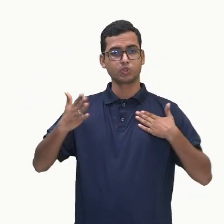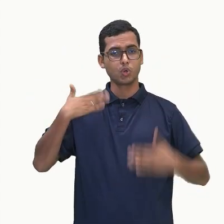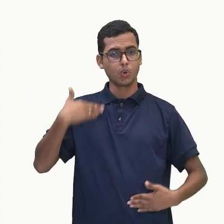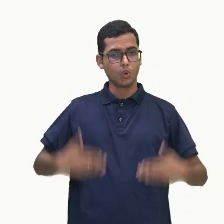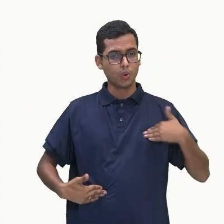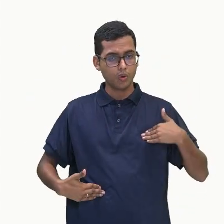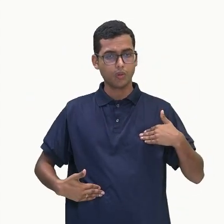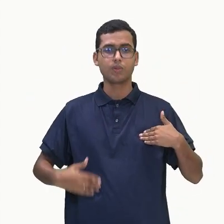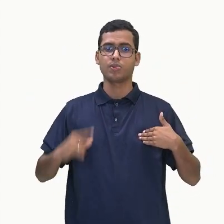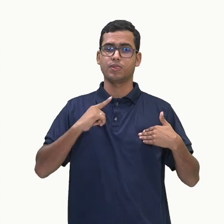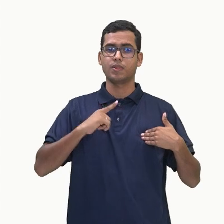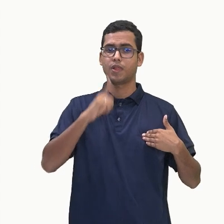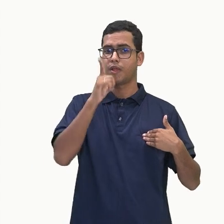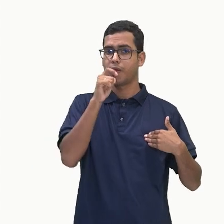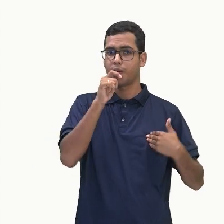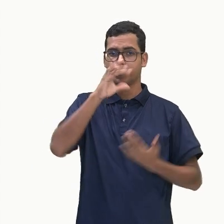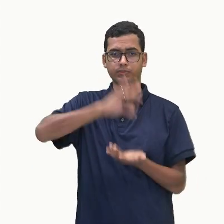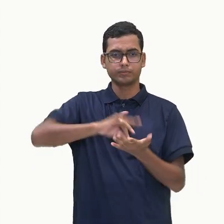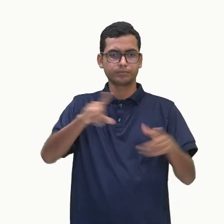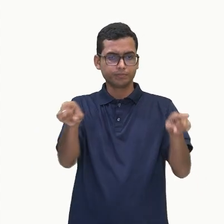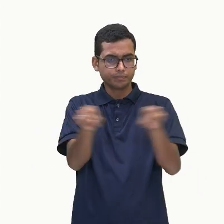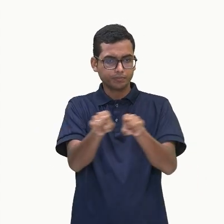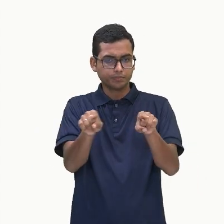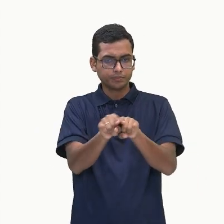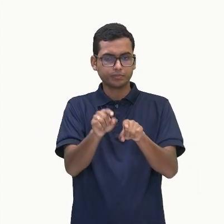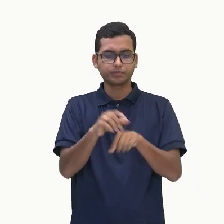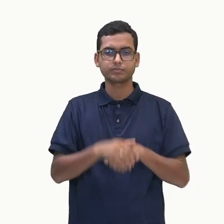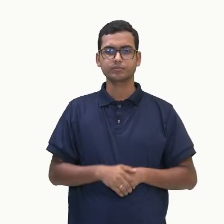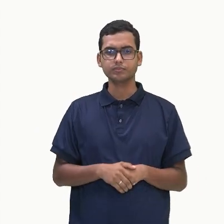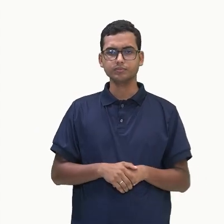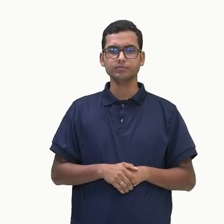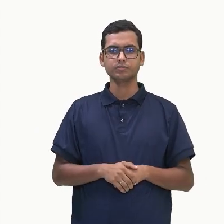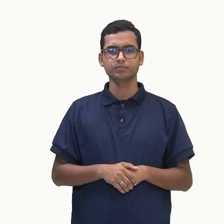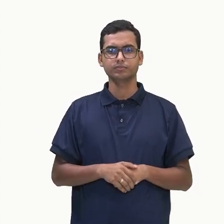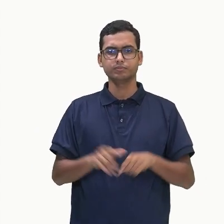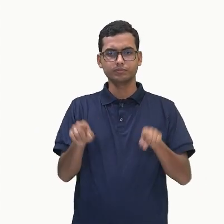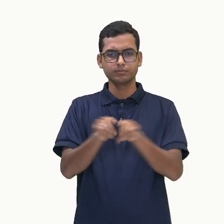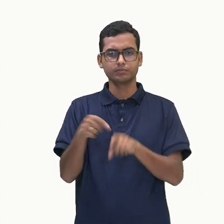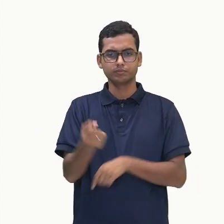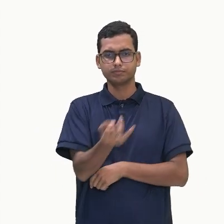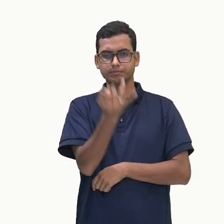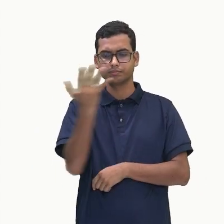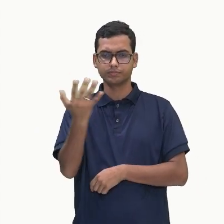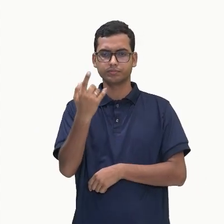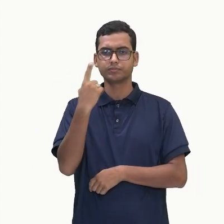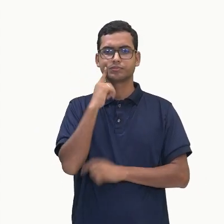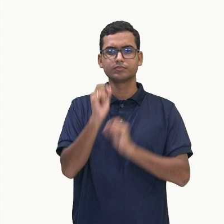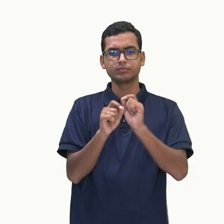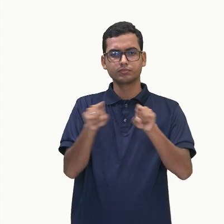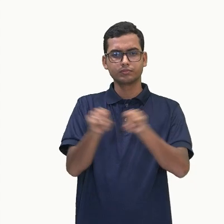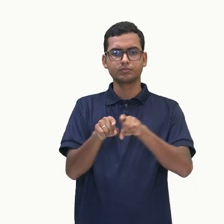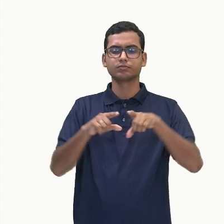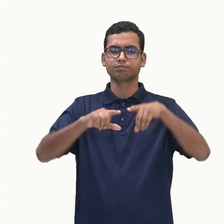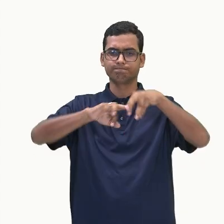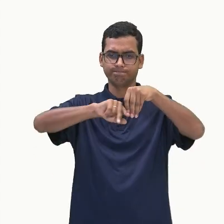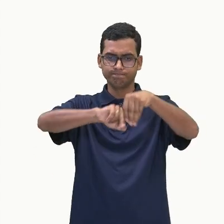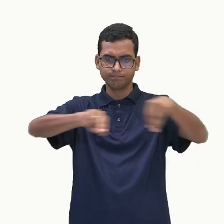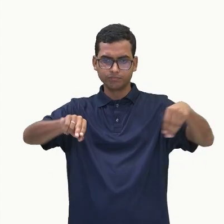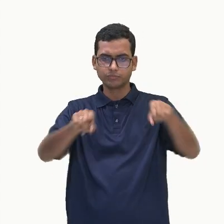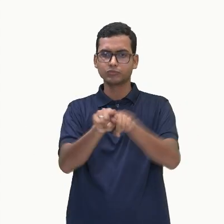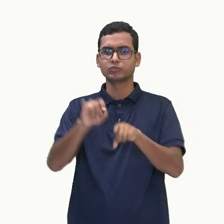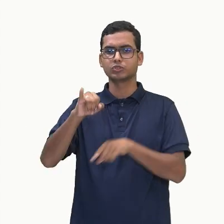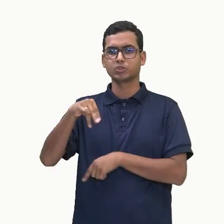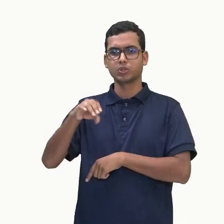maior parte de água, tá? E também uma menor composição de sais inorgânicos,